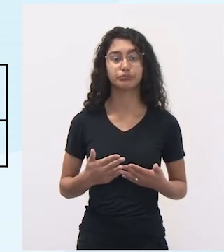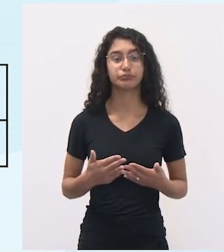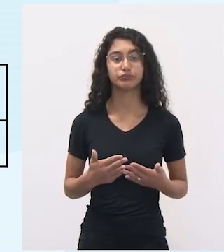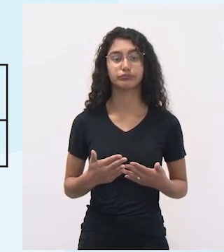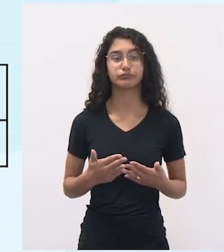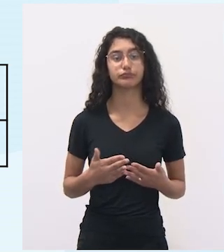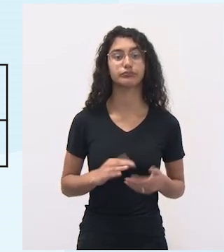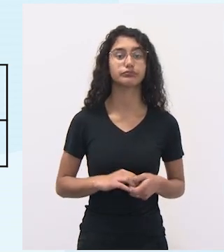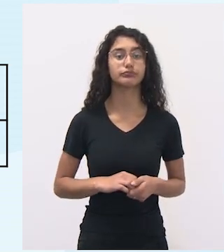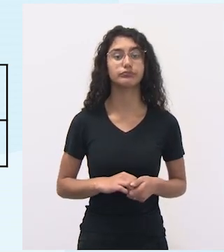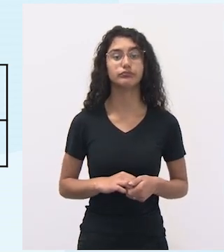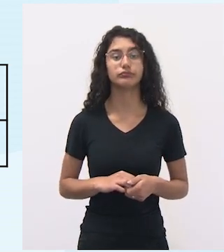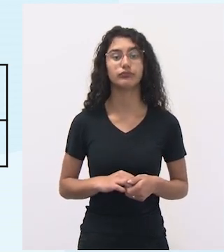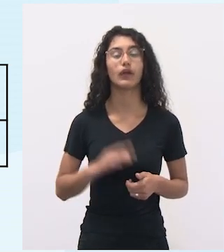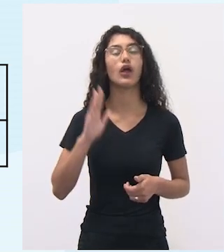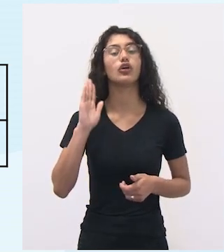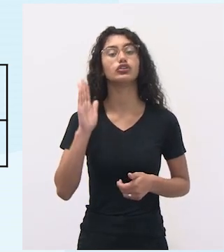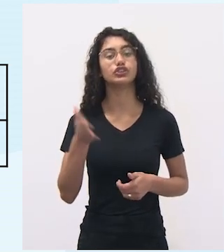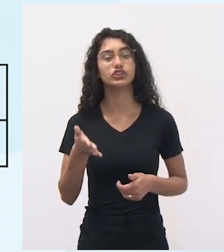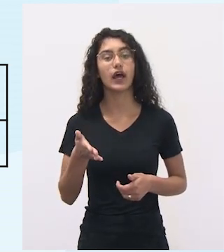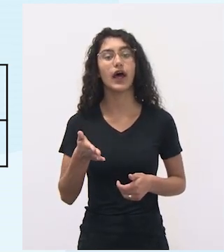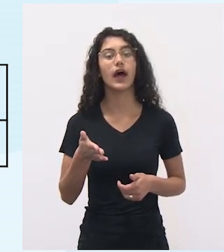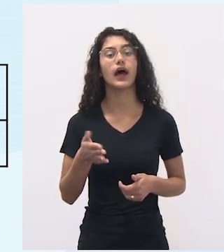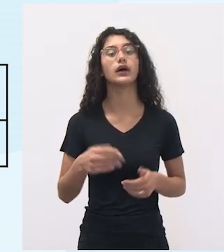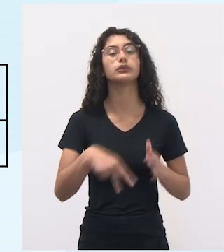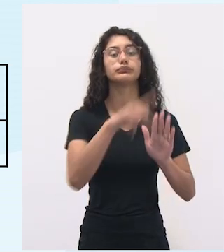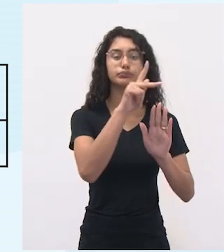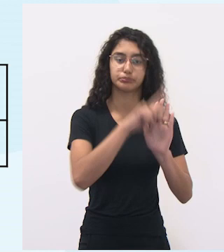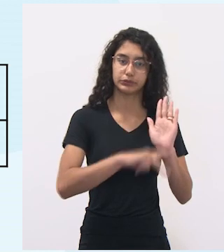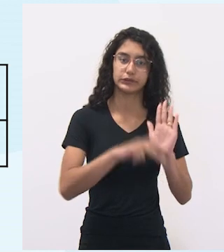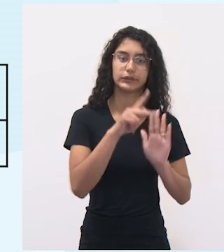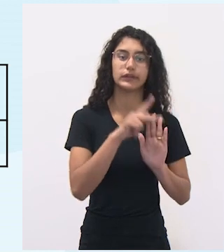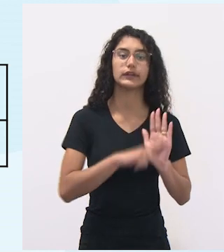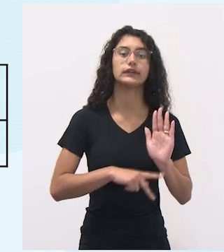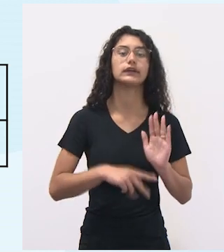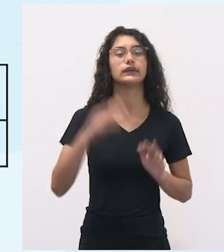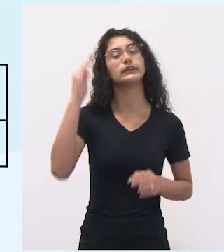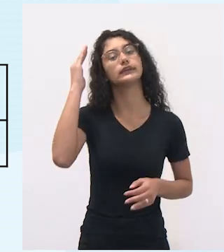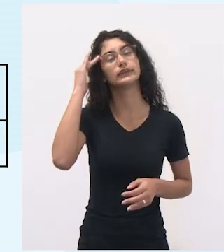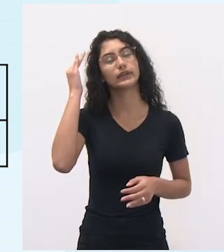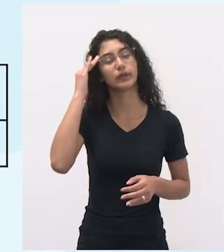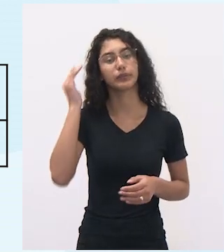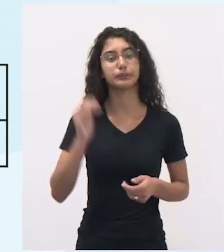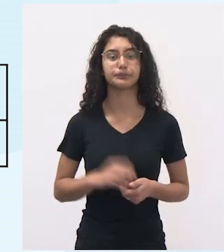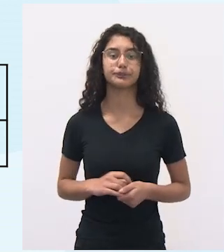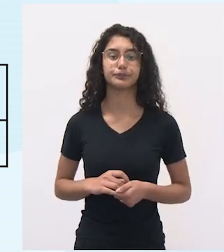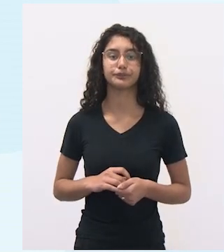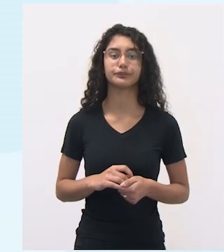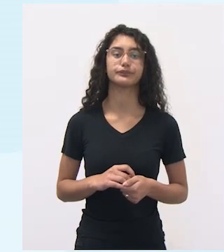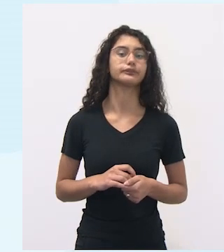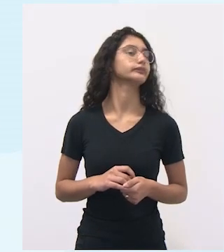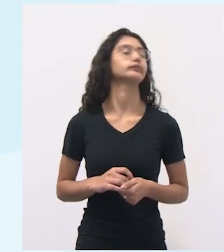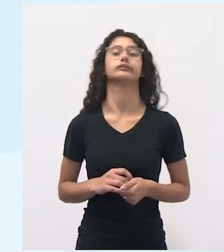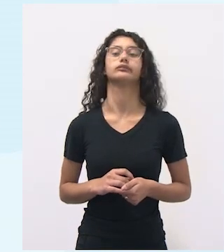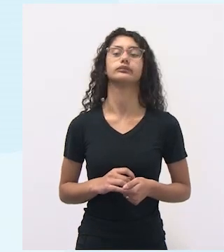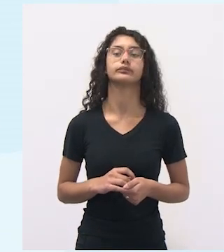que nós possamos já saber a questão da portaria. Depois, por gentileza,